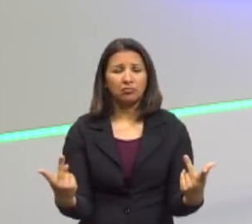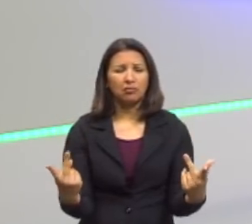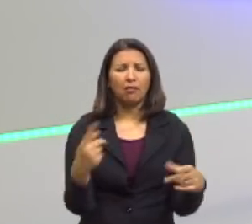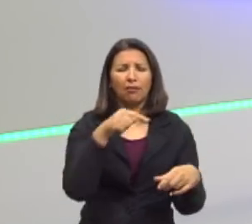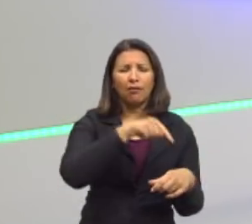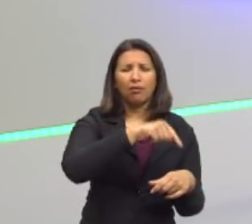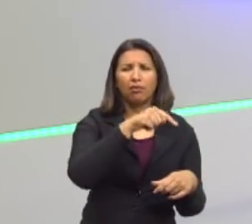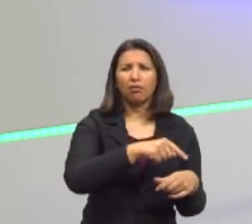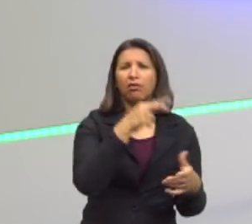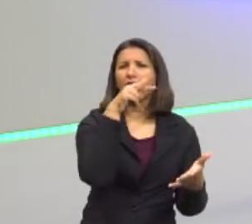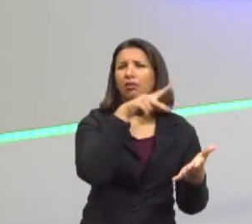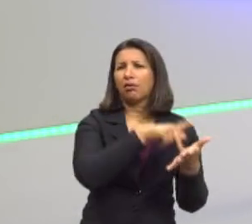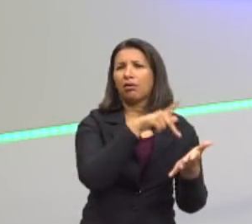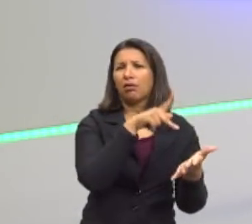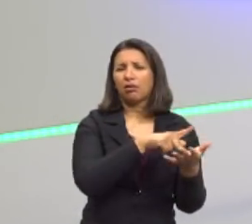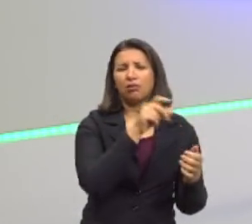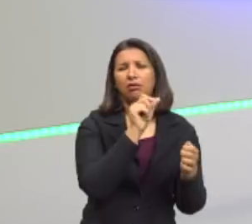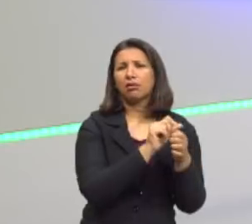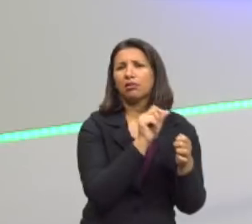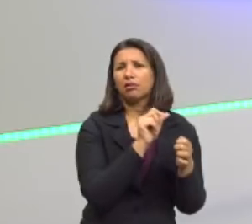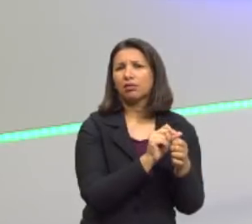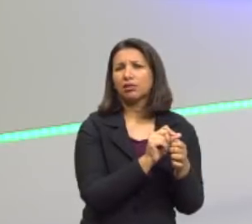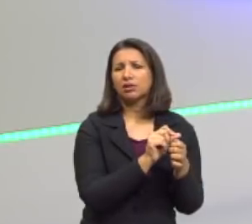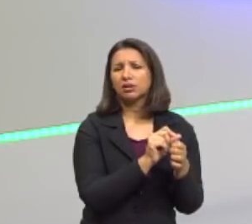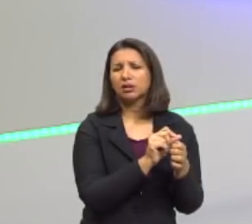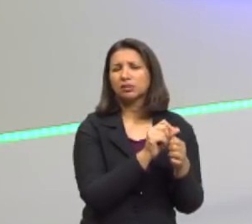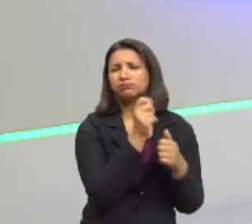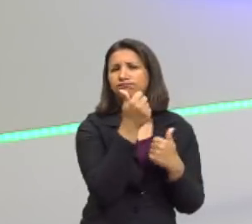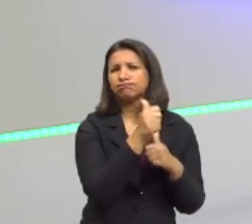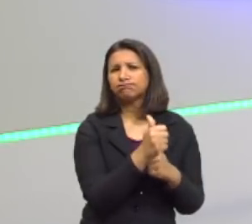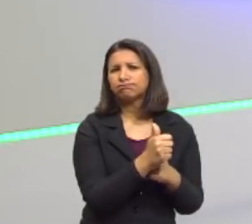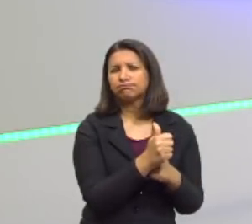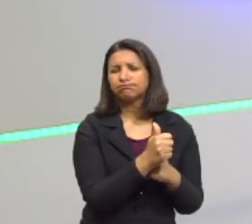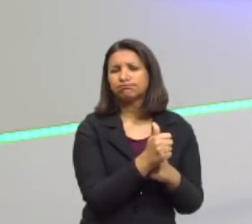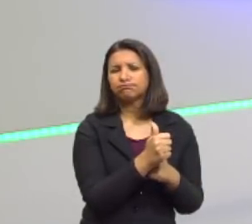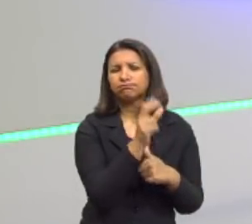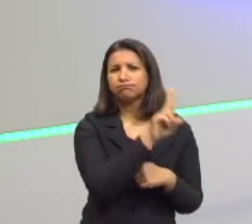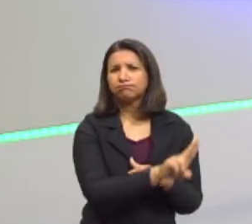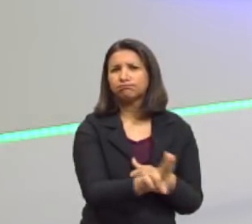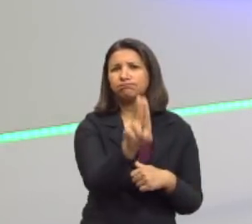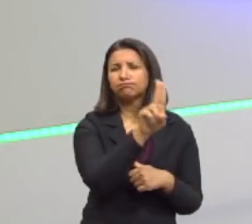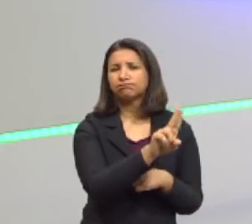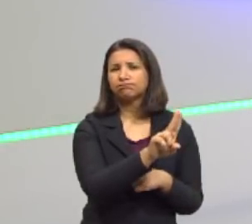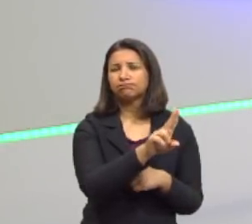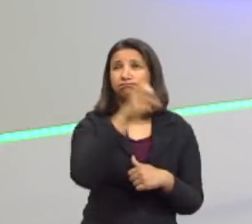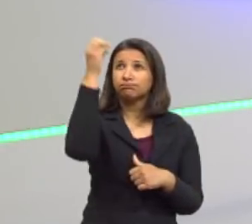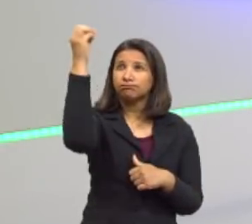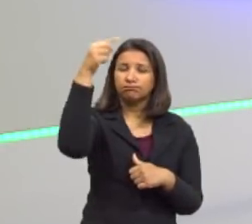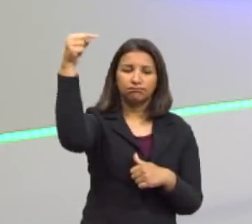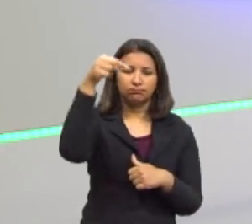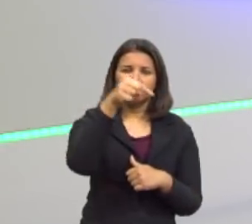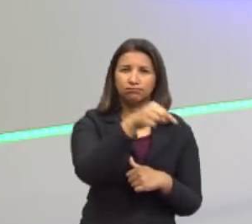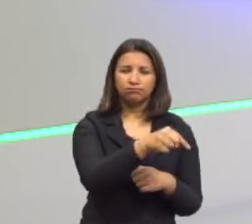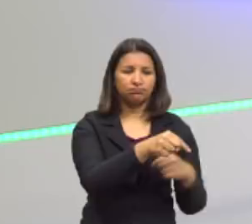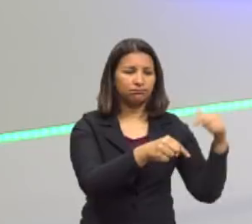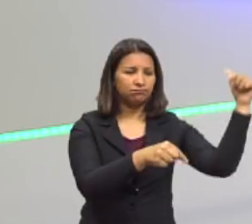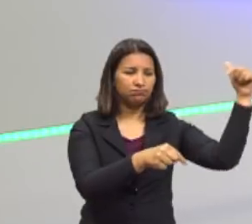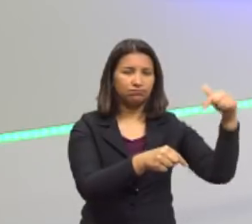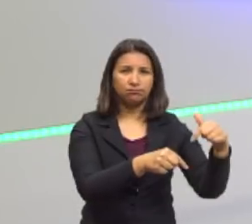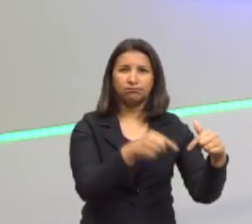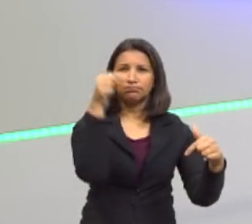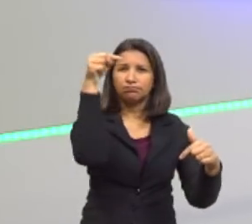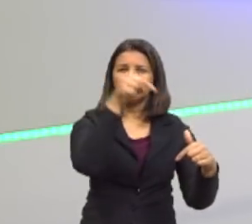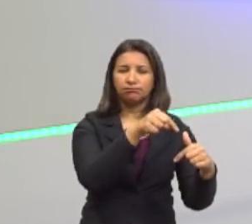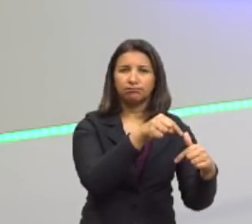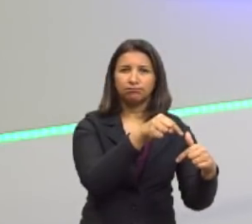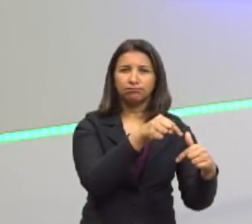real, ela é formada pelos raios de luz, né? Então, os próprios raios de luz